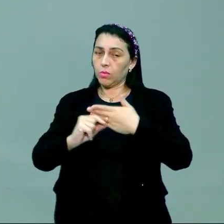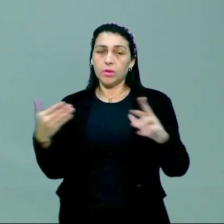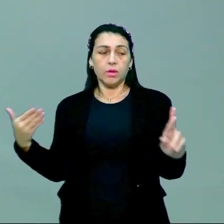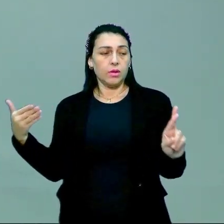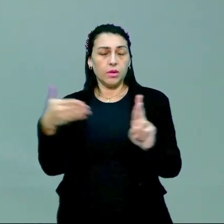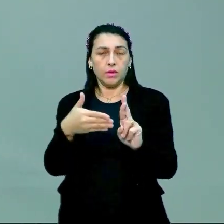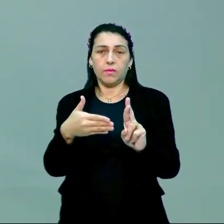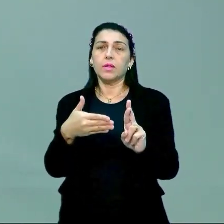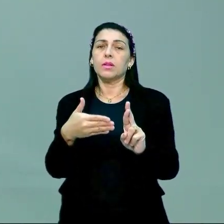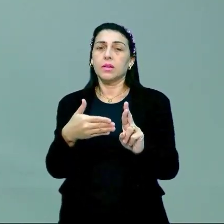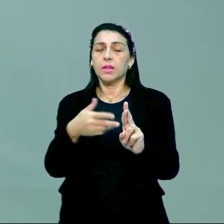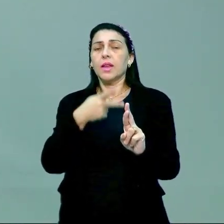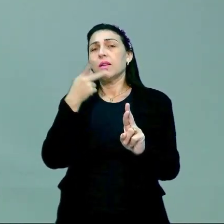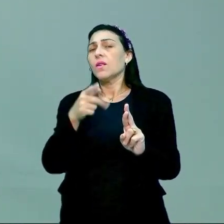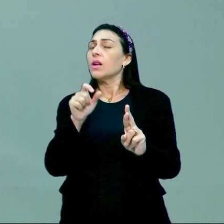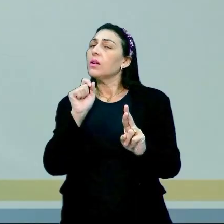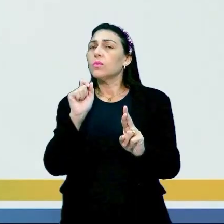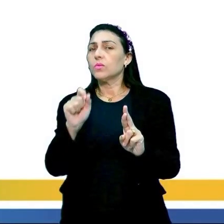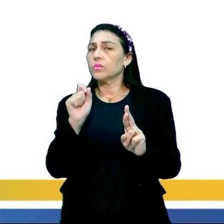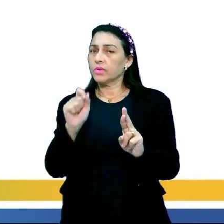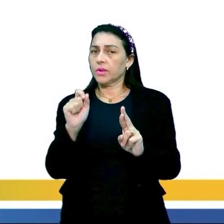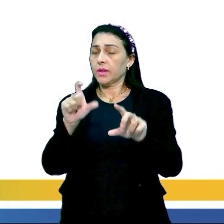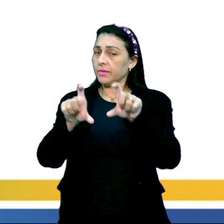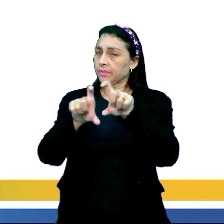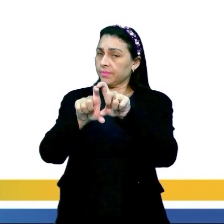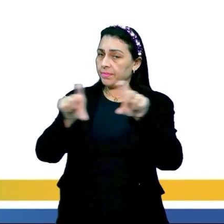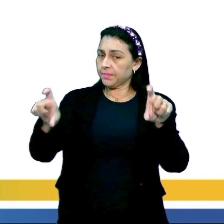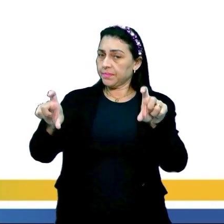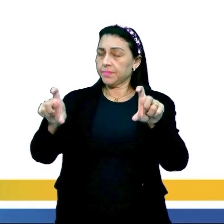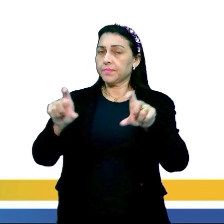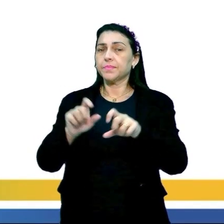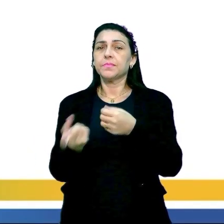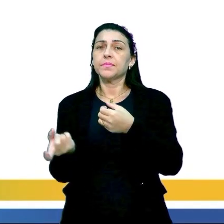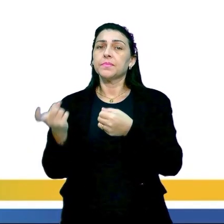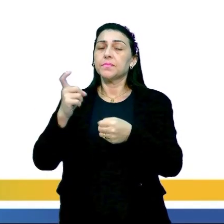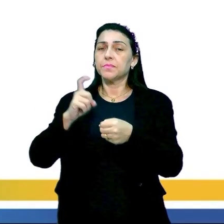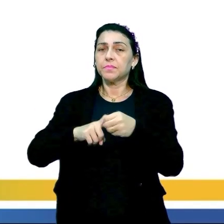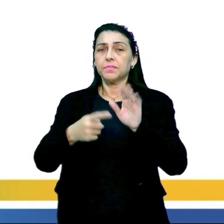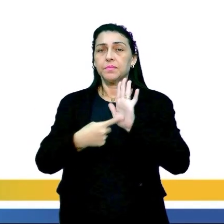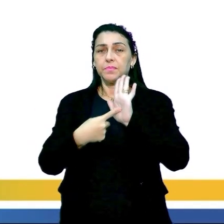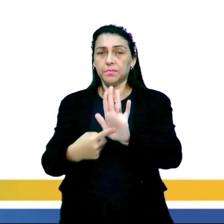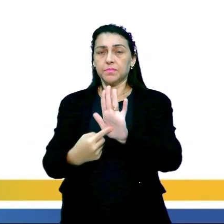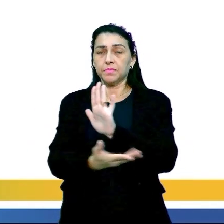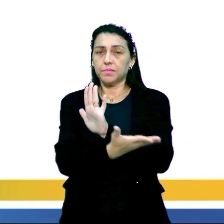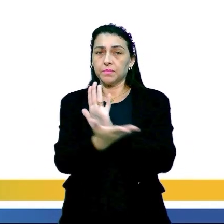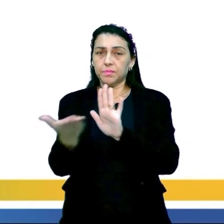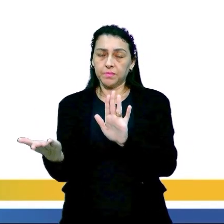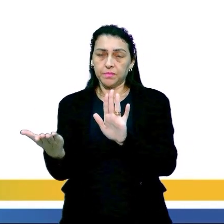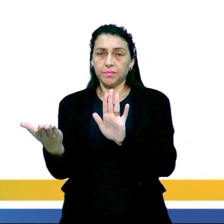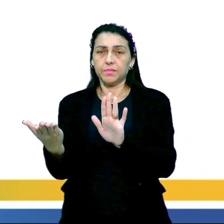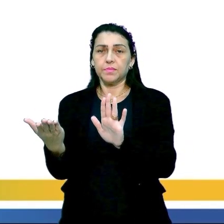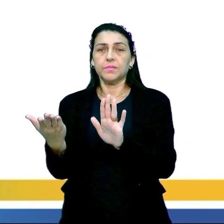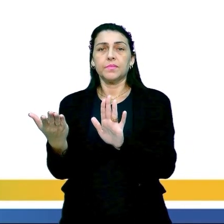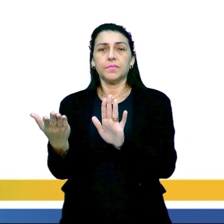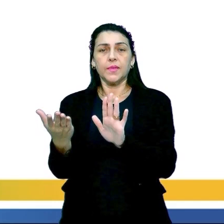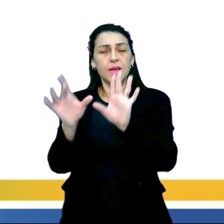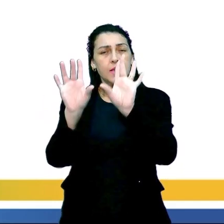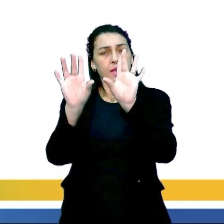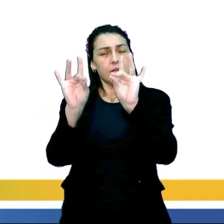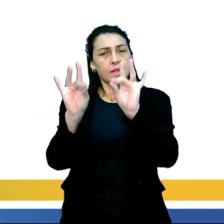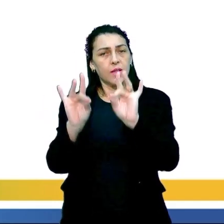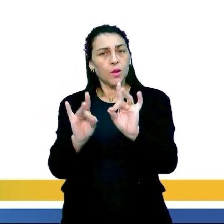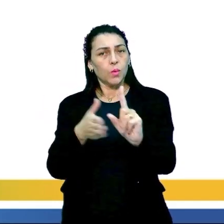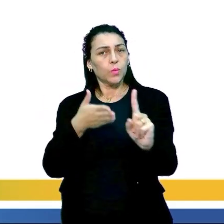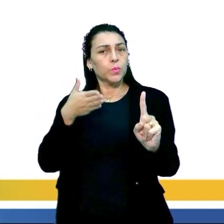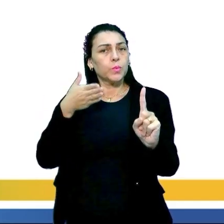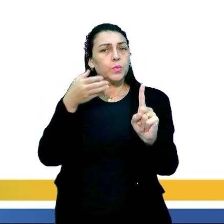referência bibliográfica, nesta citação, aliás, volto a mostrar para vocês, ele está tratando dos